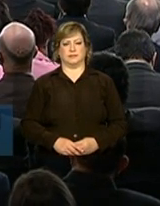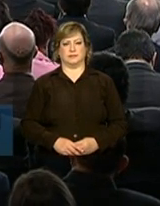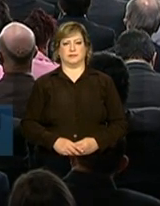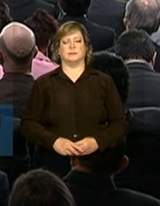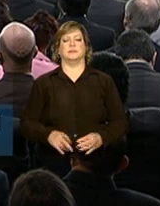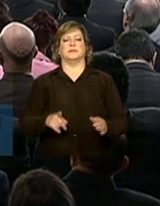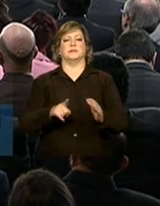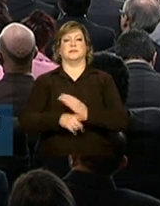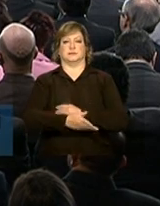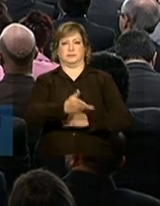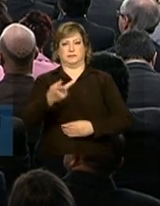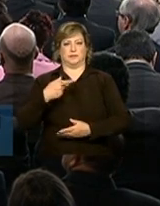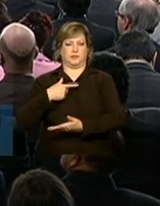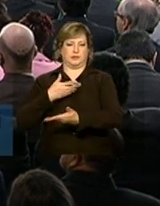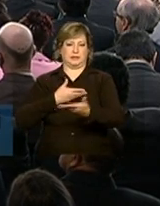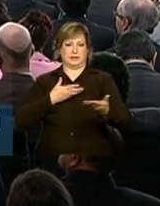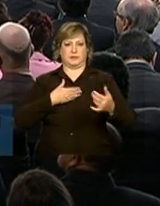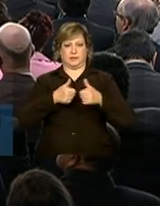Meus amigos aqui